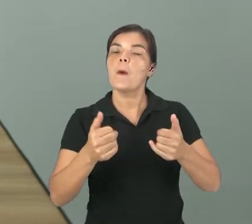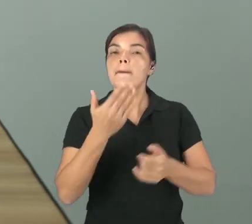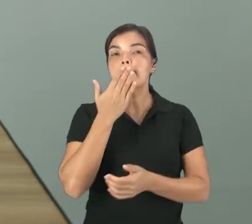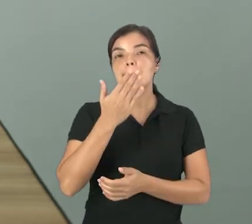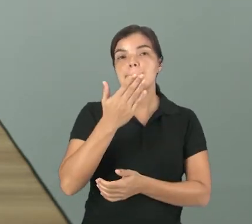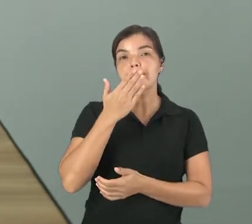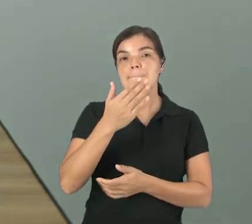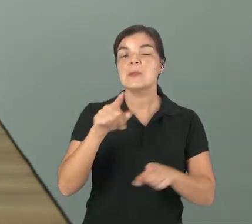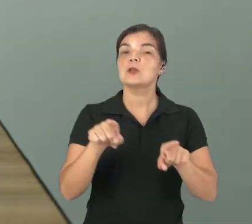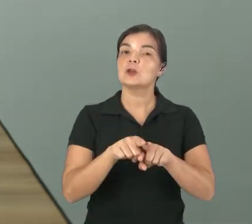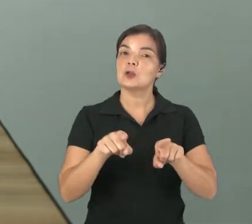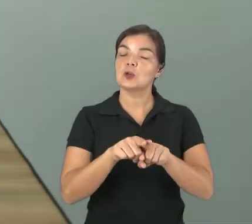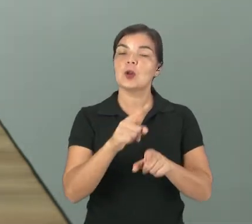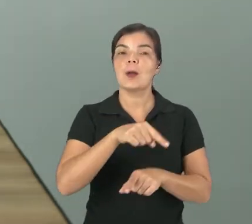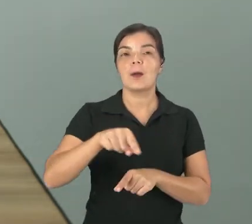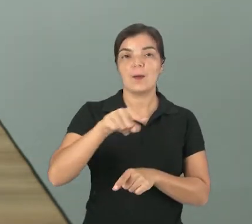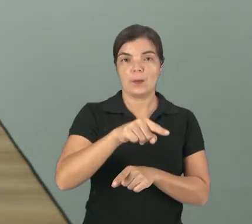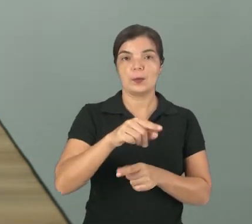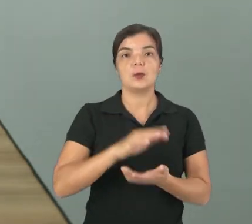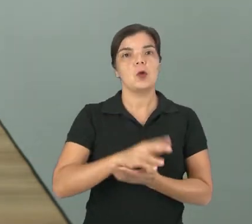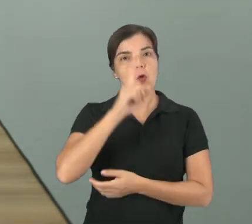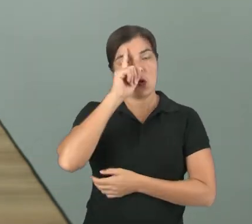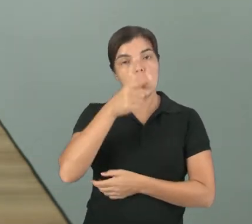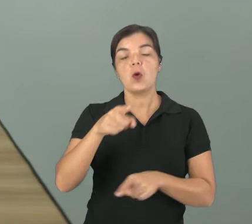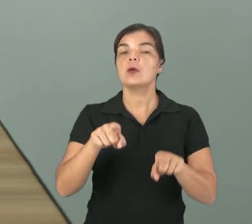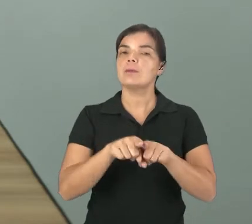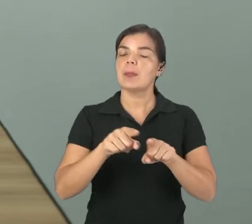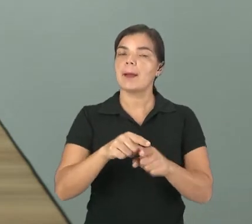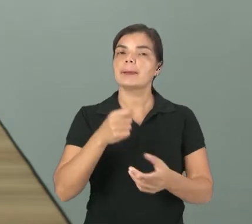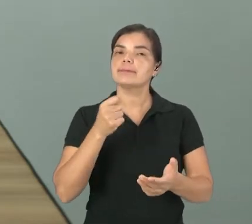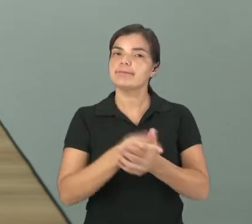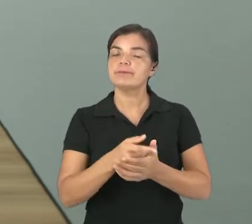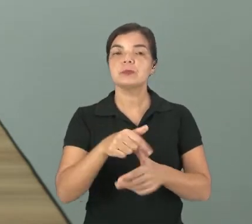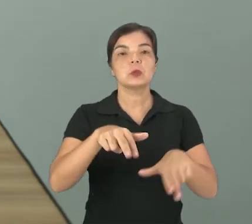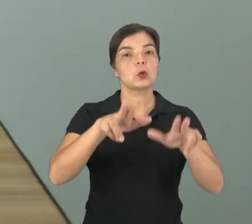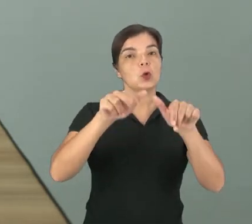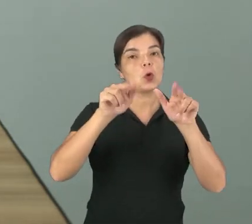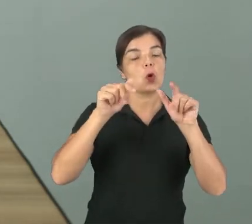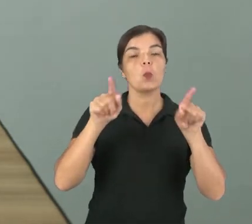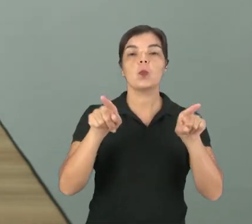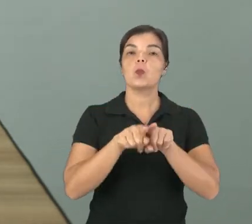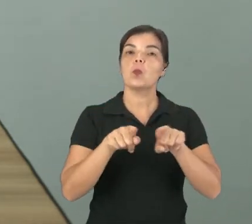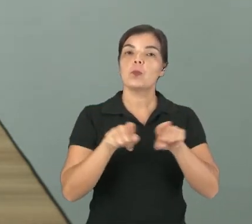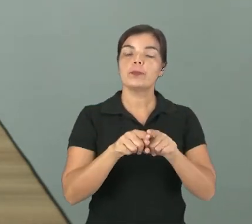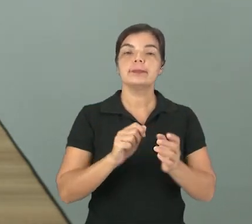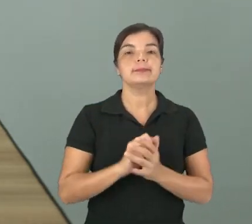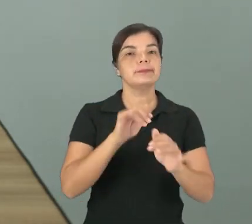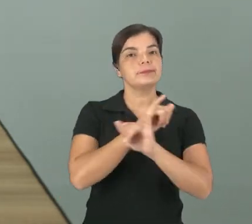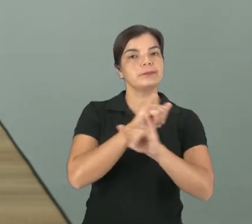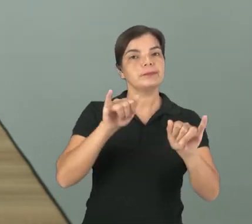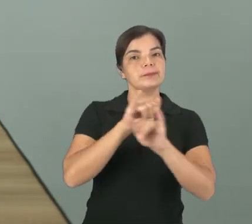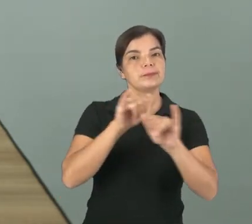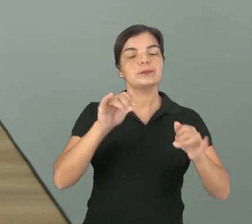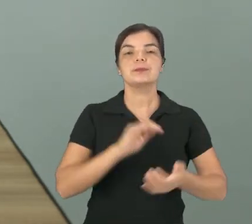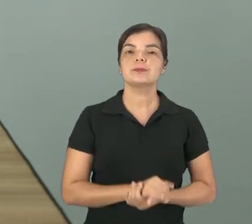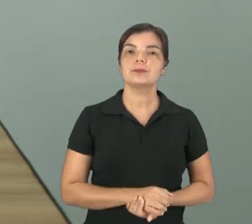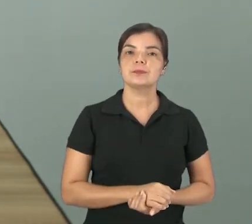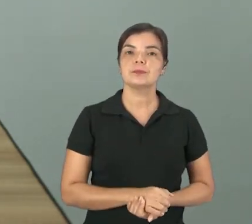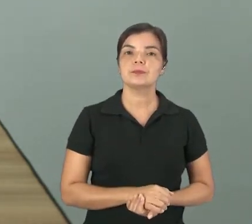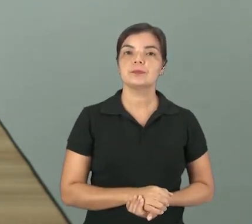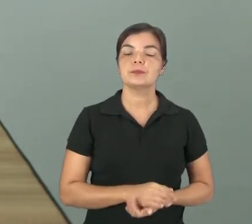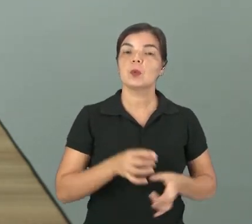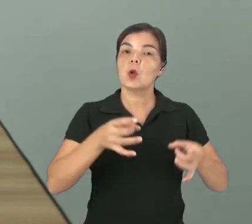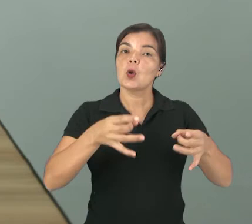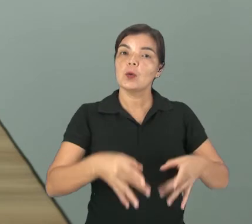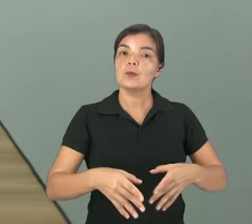dizer? Eles expressam como que uma ordem. Isso mesmo. Quem nunca ouviu, por exemplo, uma propaganda?